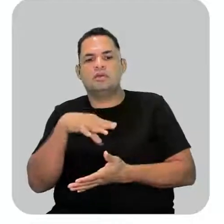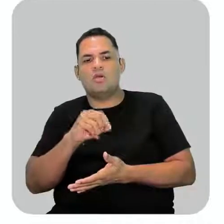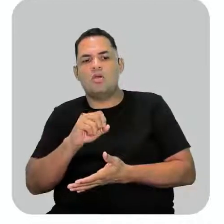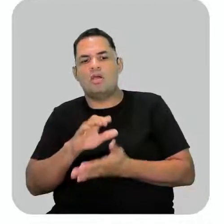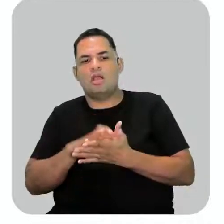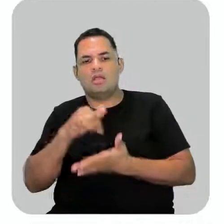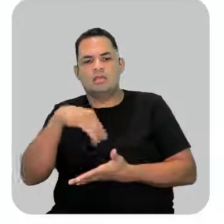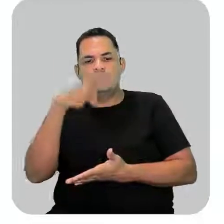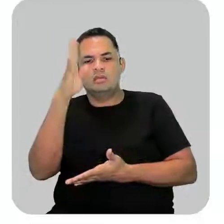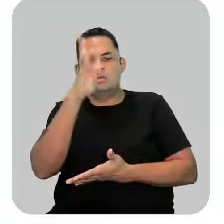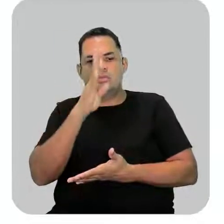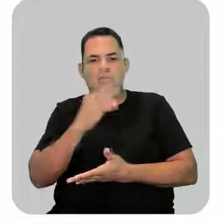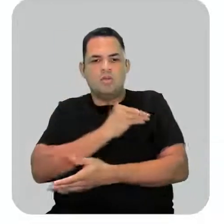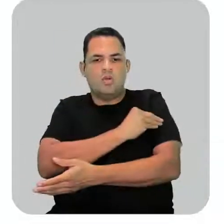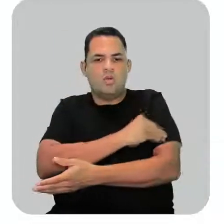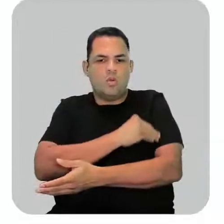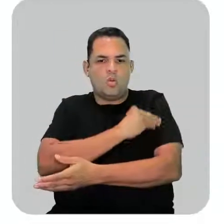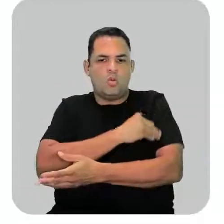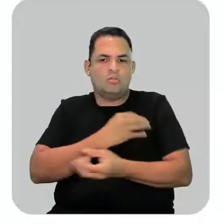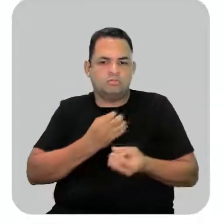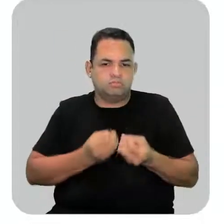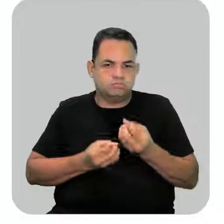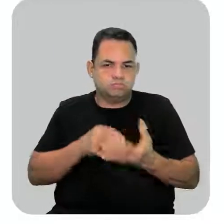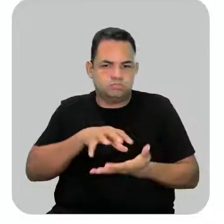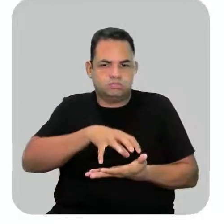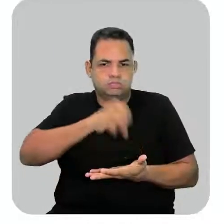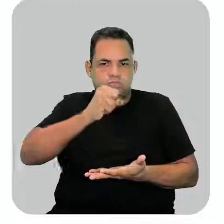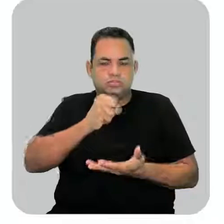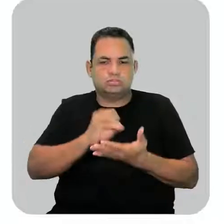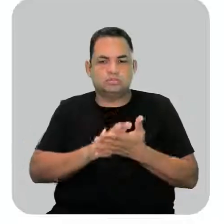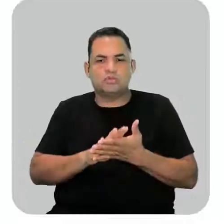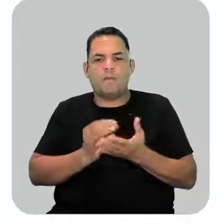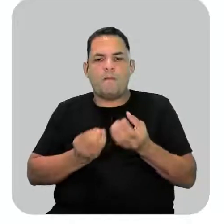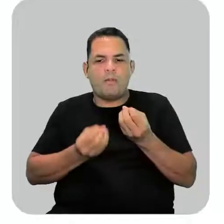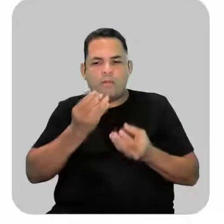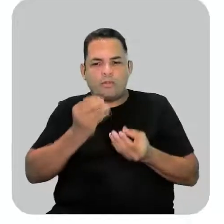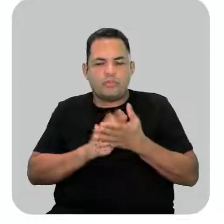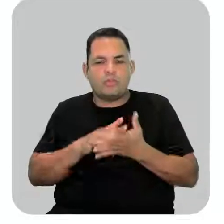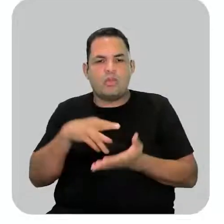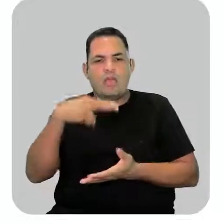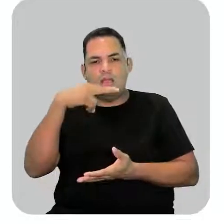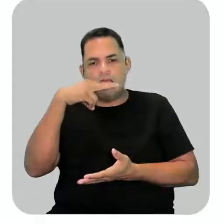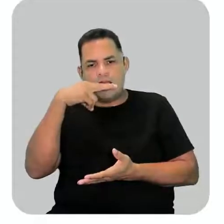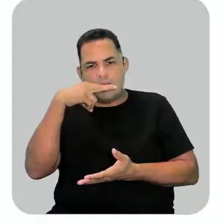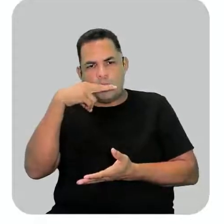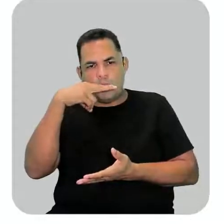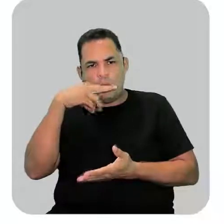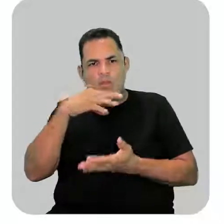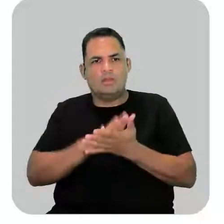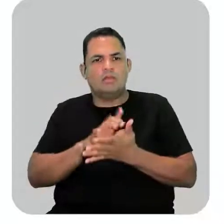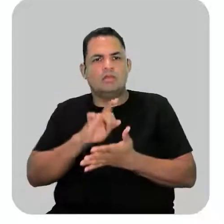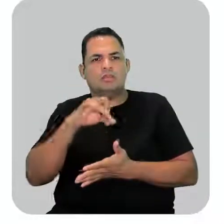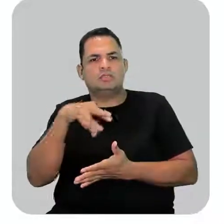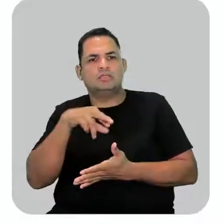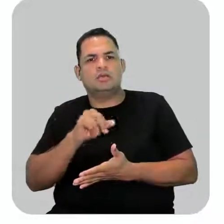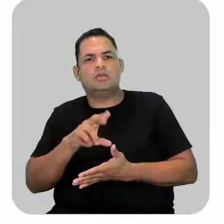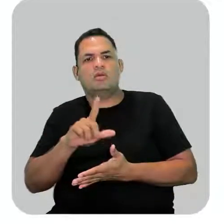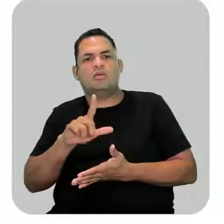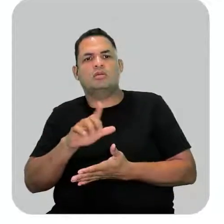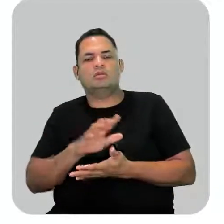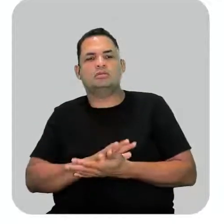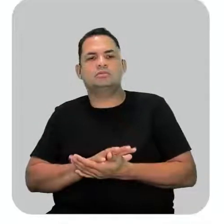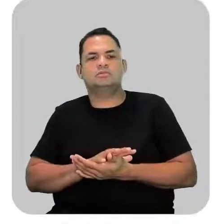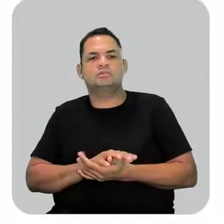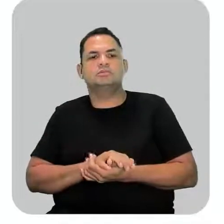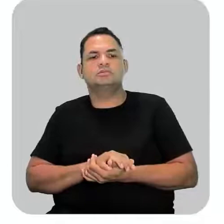No Brasil, o álcool é obtido por fermentação da cana-de-açúcar. O glicerol, que a gente acabou de ver, que ele